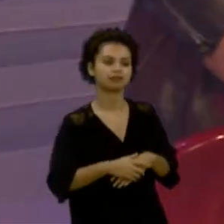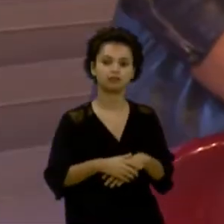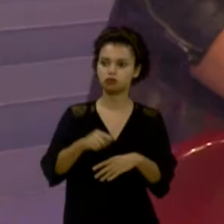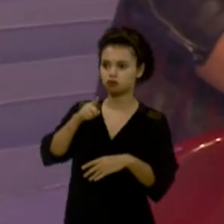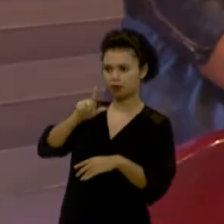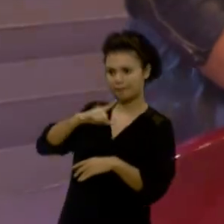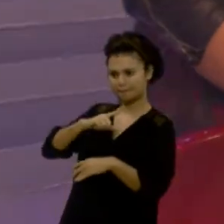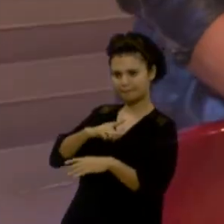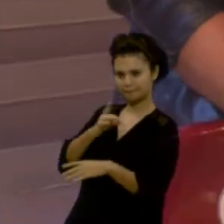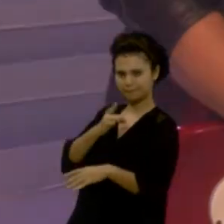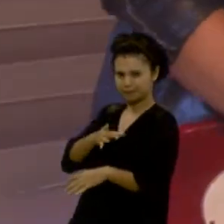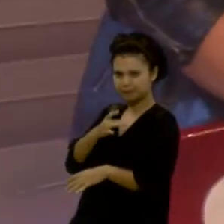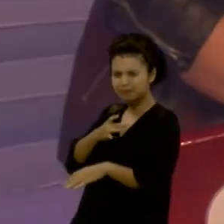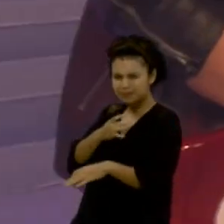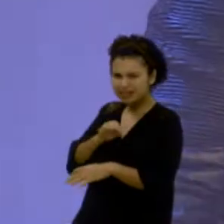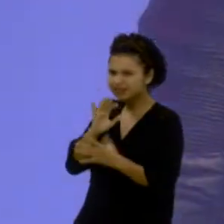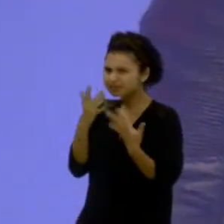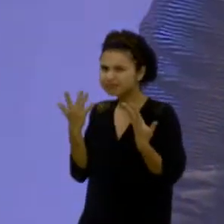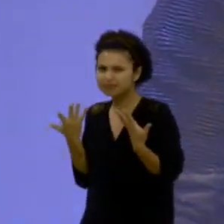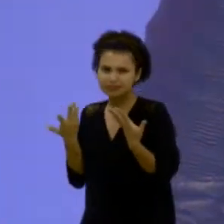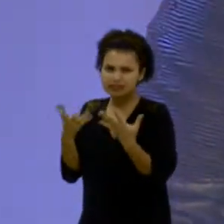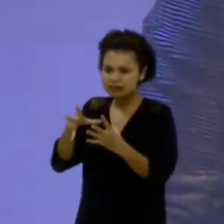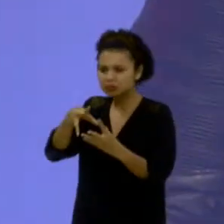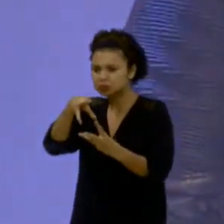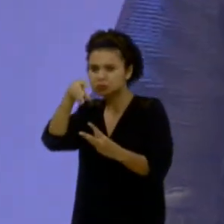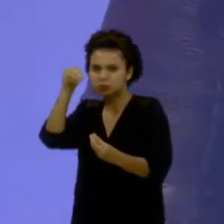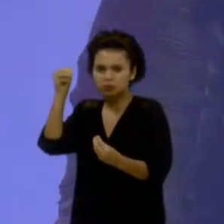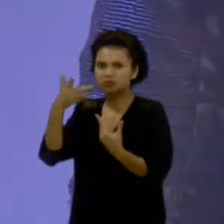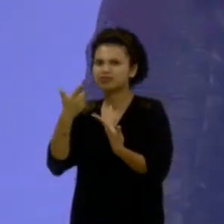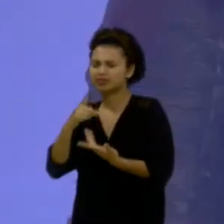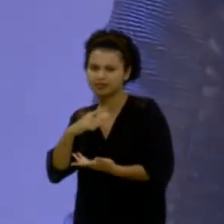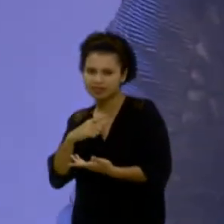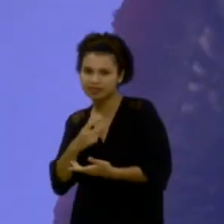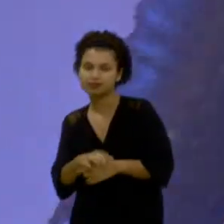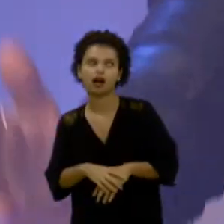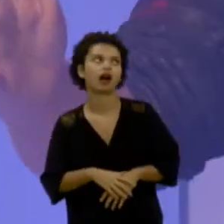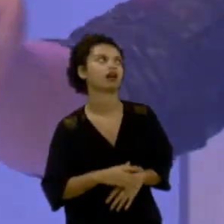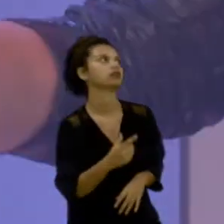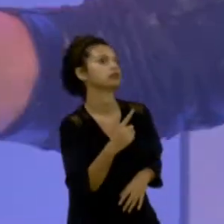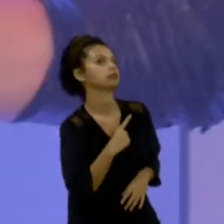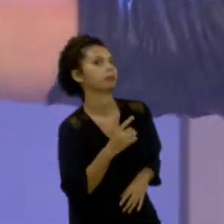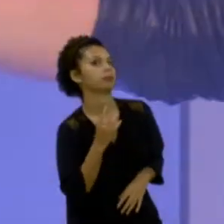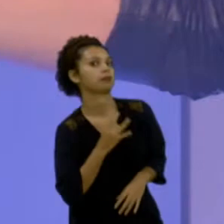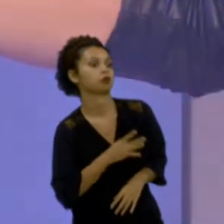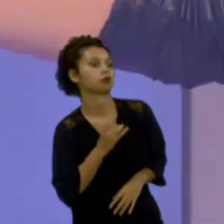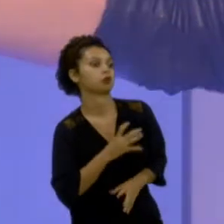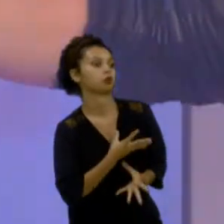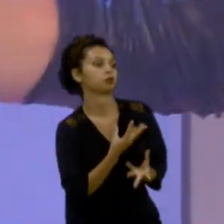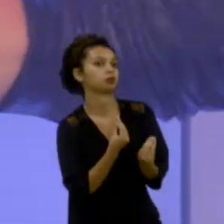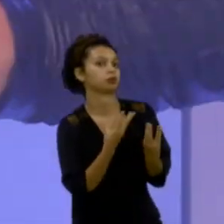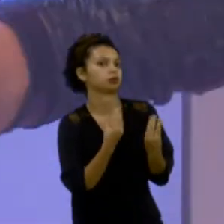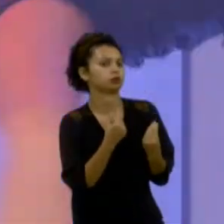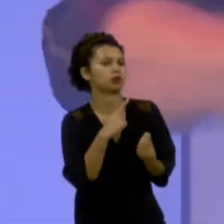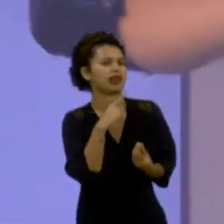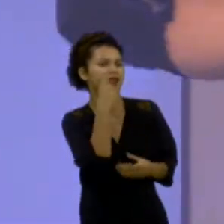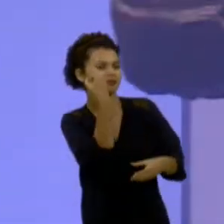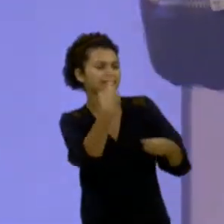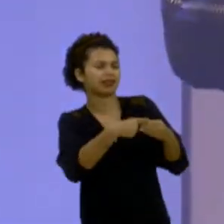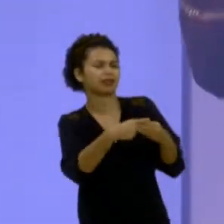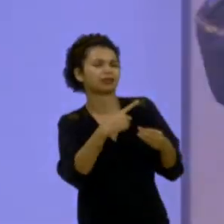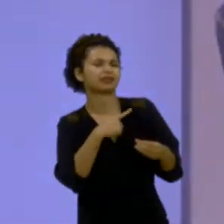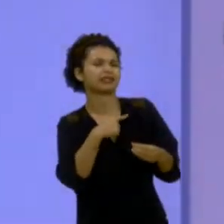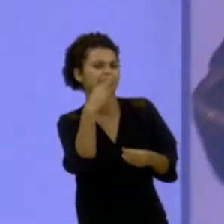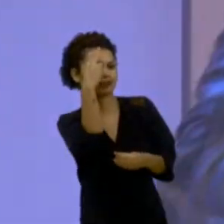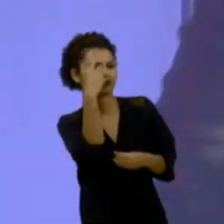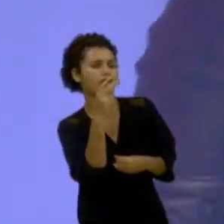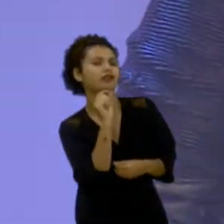Eu nasci no interior, Santo Antônio dos Lopes, tinha uma tal de perna cabeluda lá. A gente... Perna cabeluda. Era perna cabeluda. Ela é só uma perna que ia